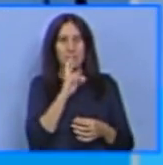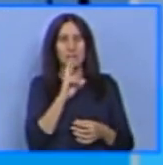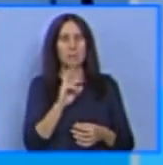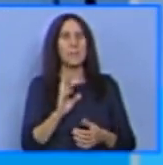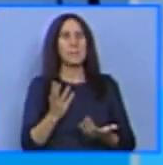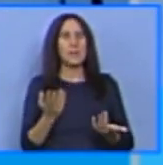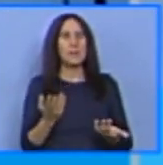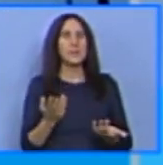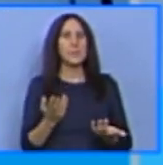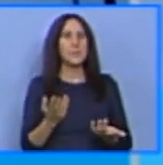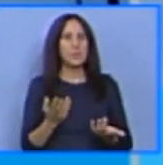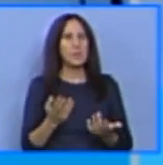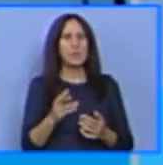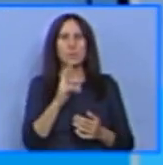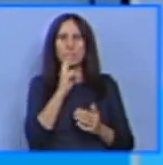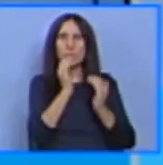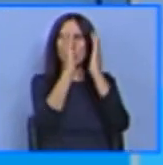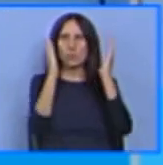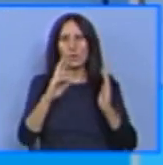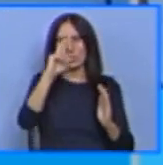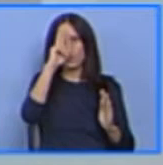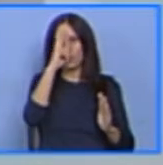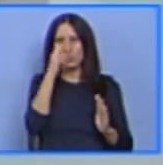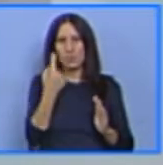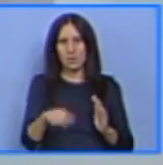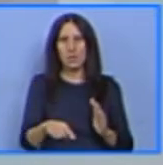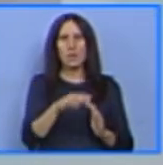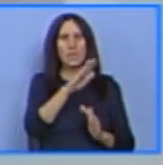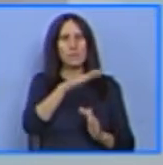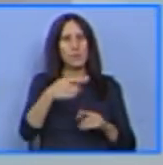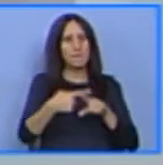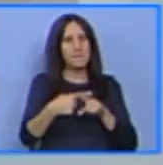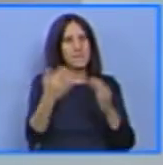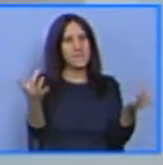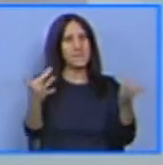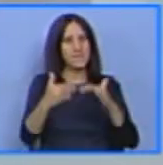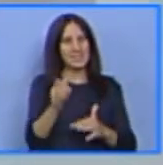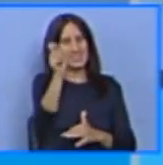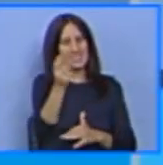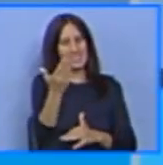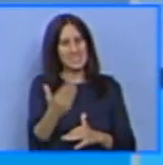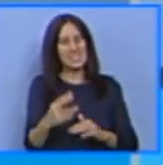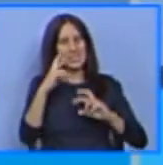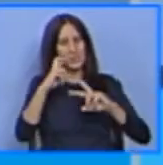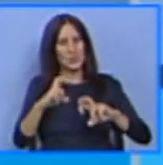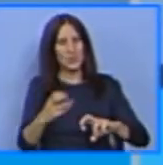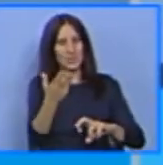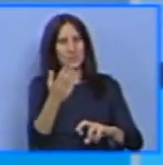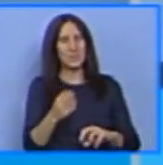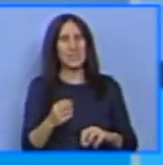Fátima, o Santuário tem feito um esforço no sentido de atrair investigadores. Sendo um investigador e olhando os seus pares